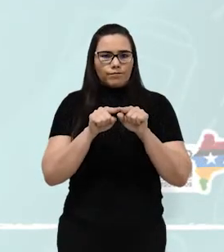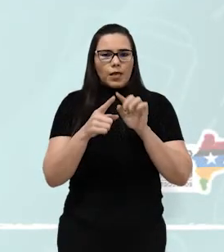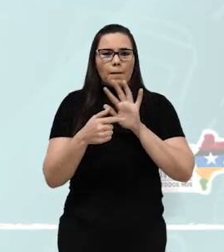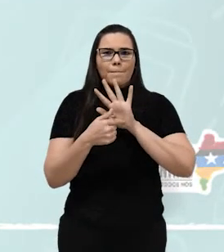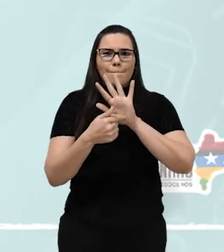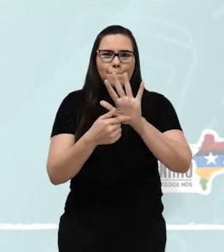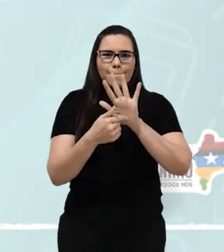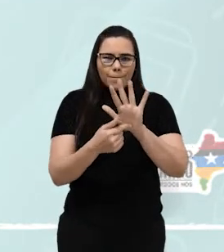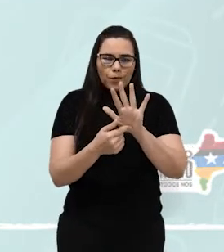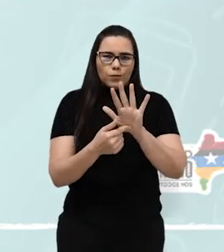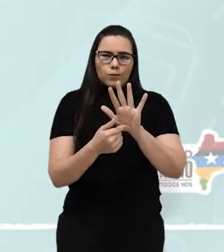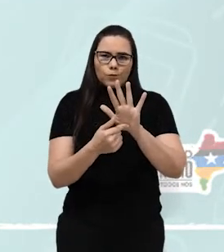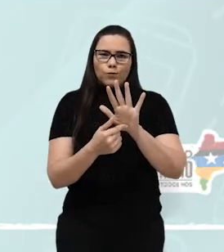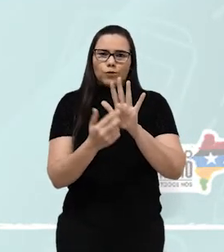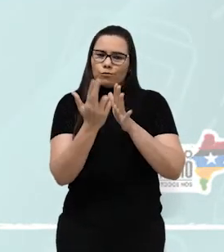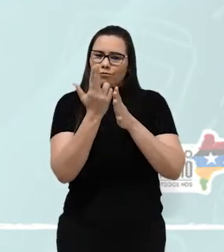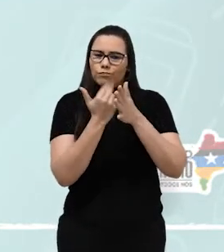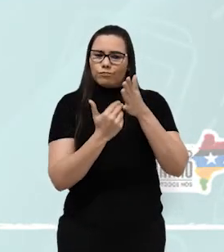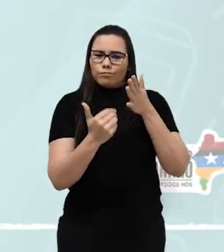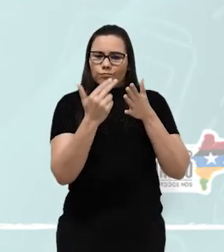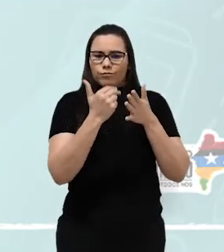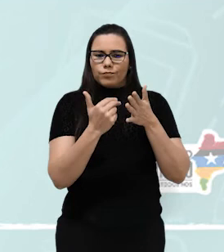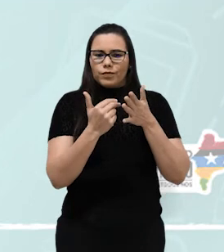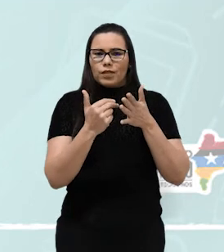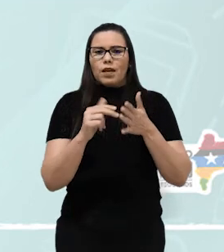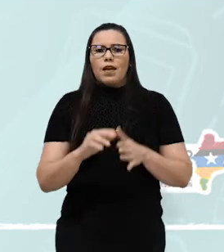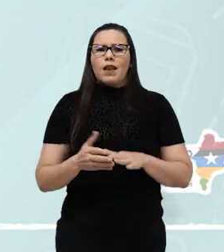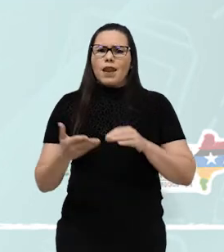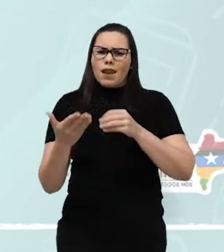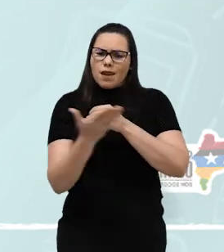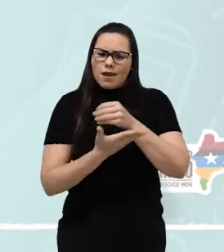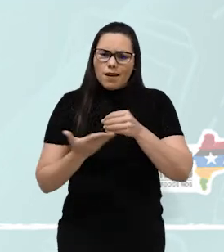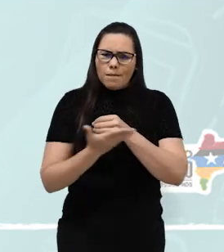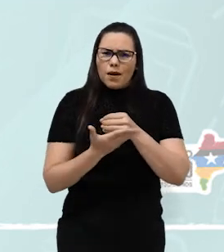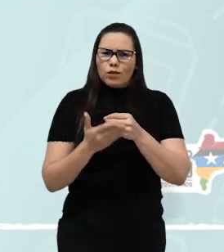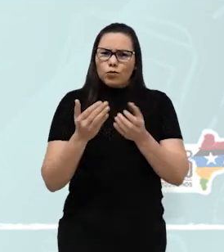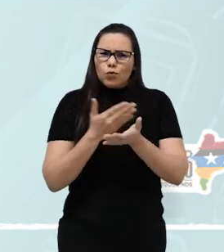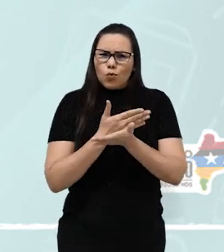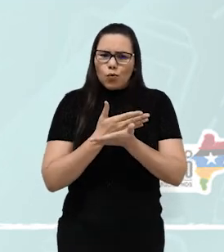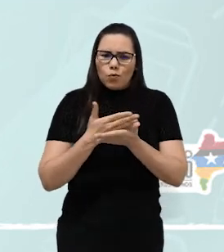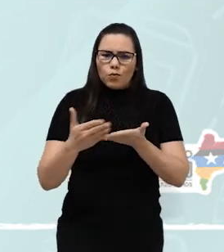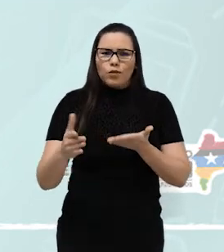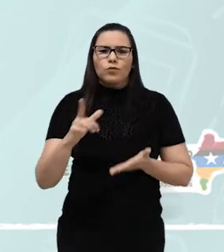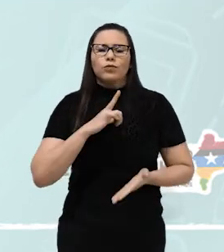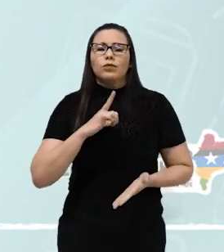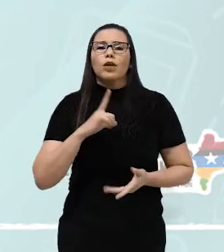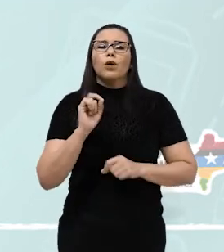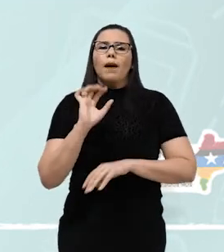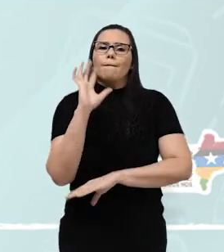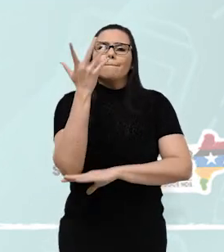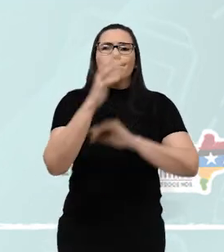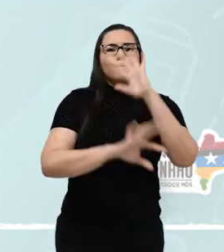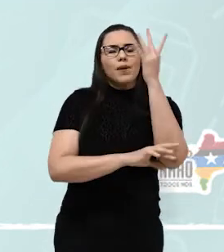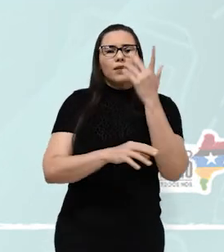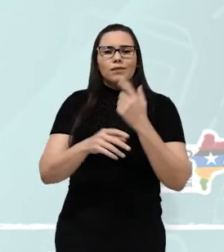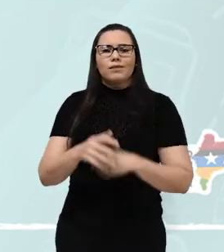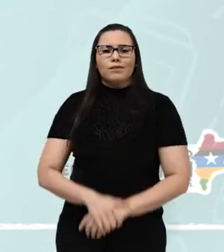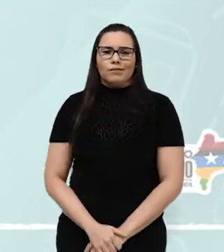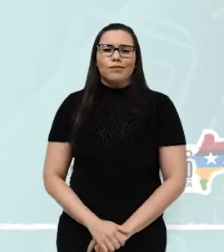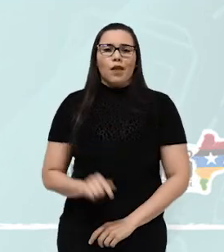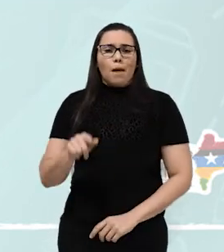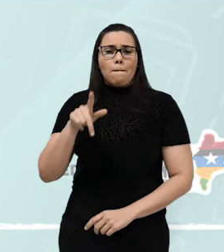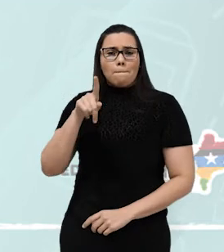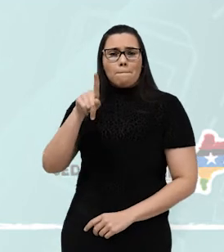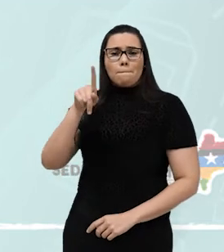representações gráficas em que na base dessa pirâmide nós temos aqui os indivíduos produtores. Então, o que você pode perceber aqui,